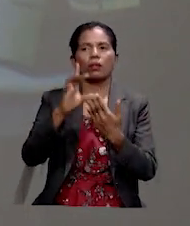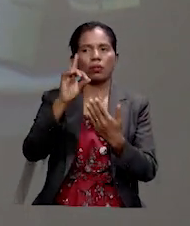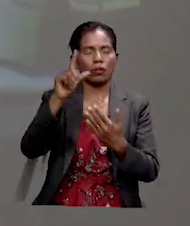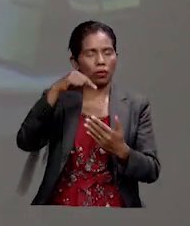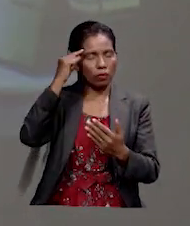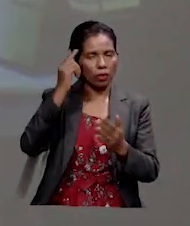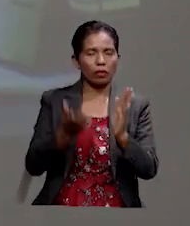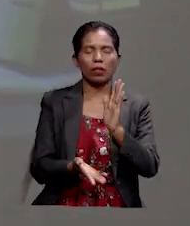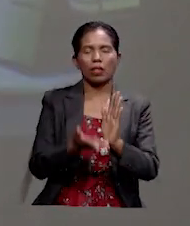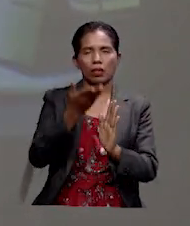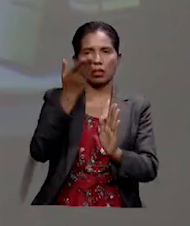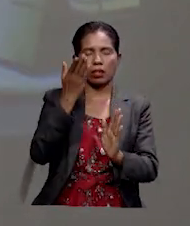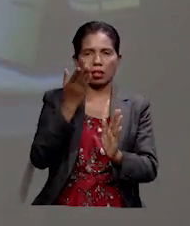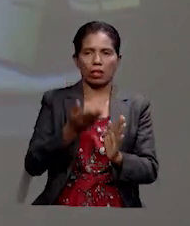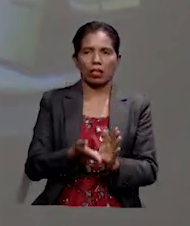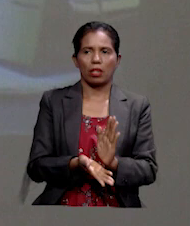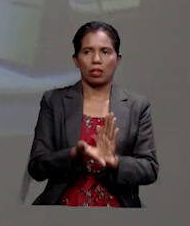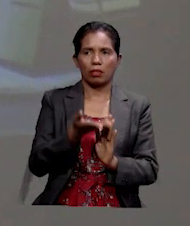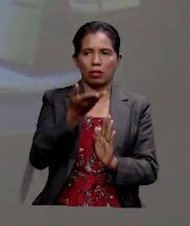hasai produsau aka